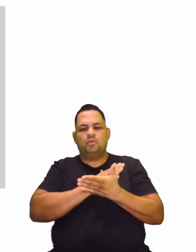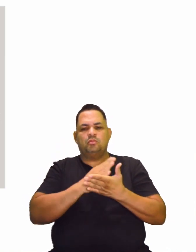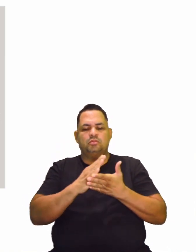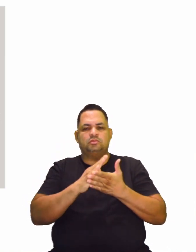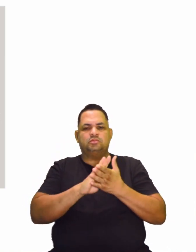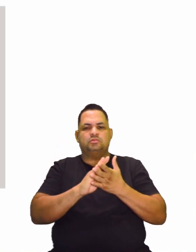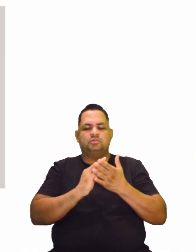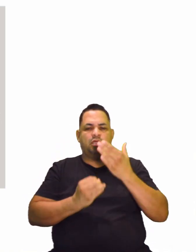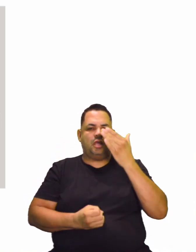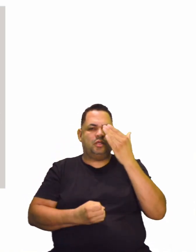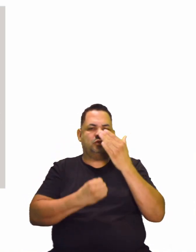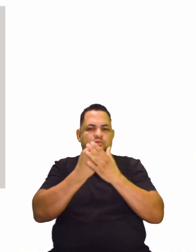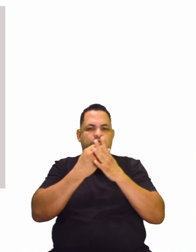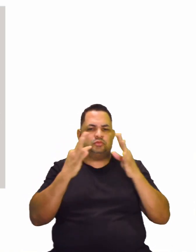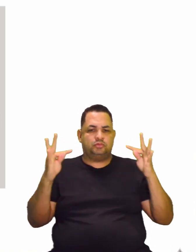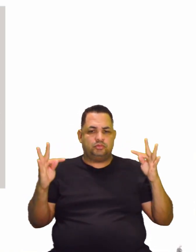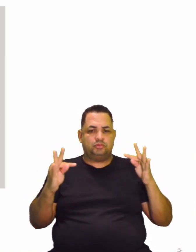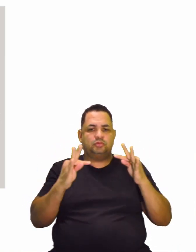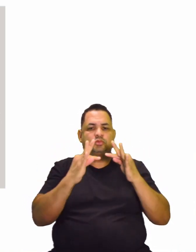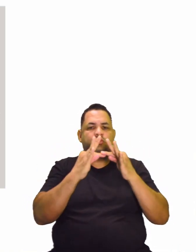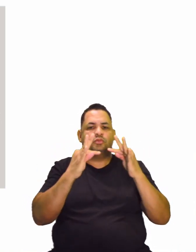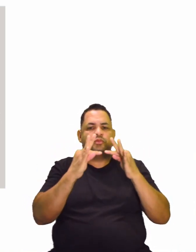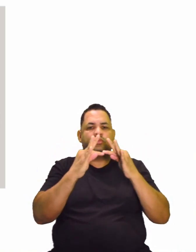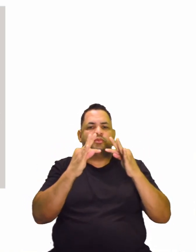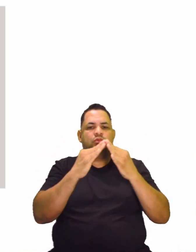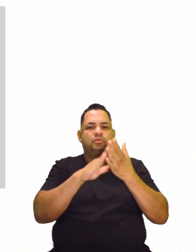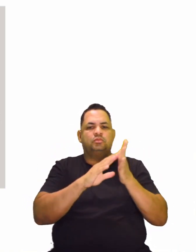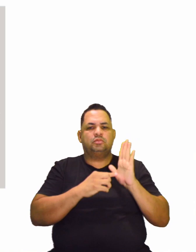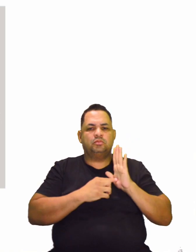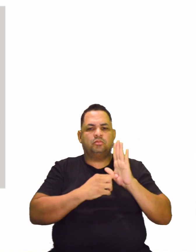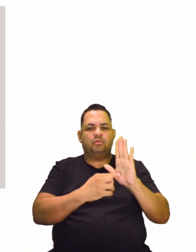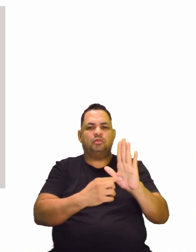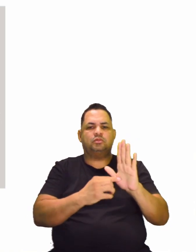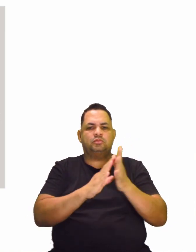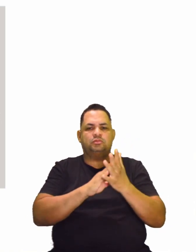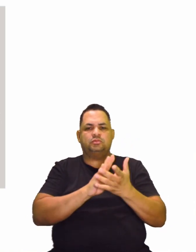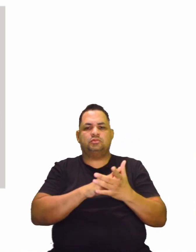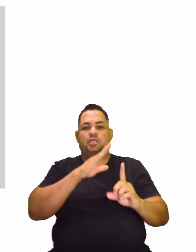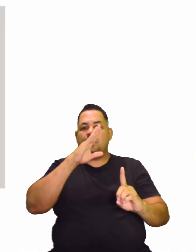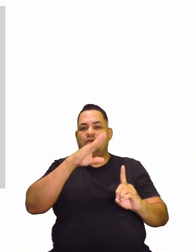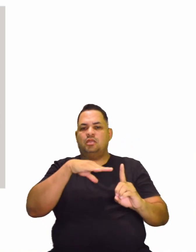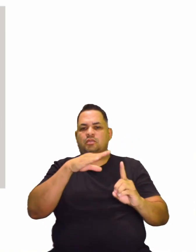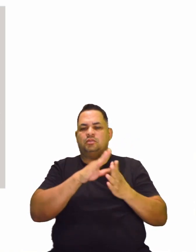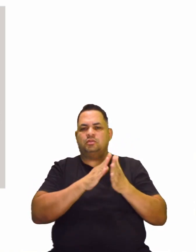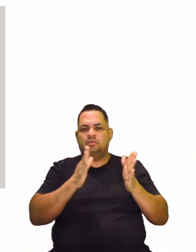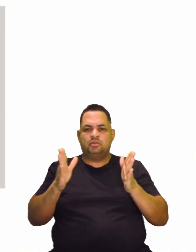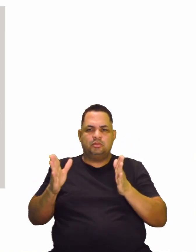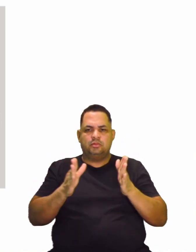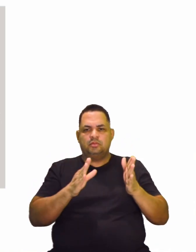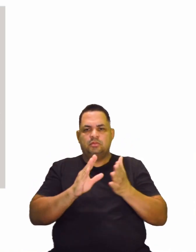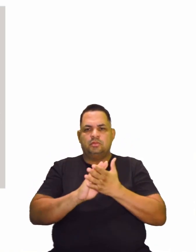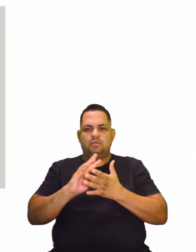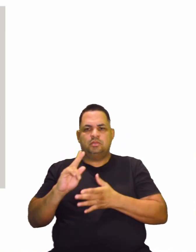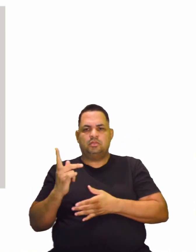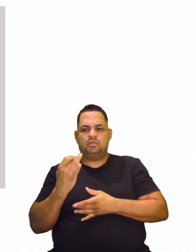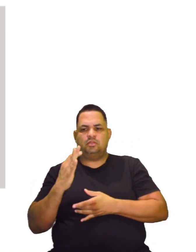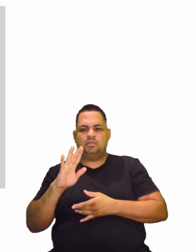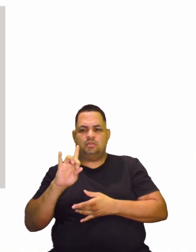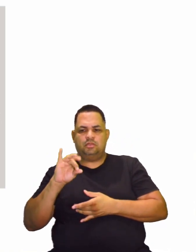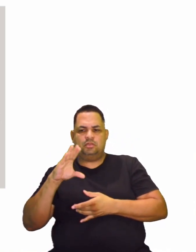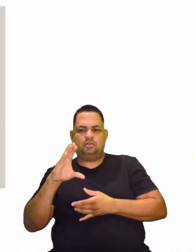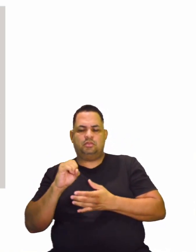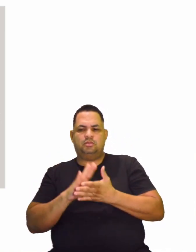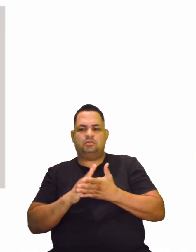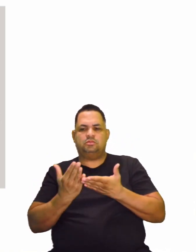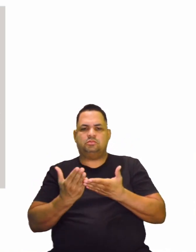esculturas que retratavam seus deuses. No período helenístico, as mulheres também passaram a ser representadas